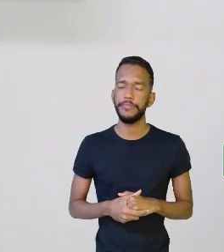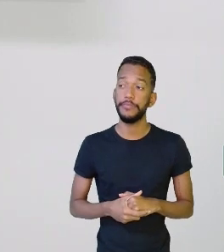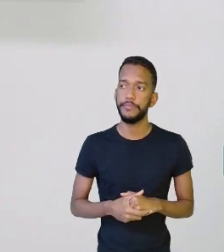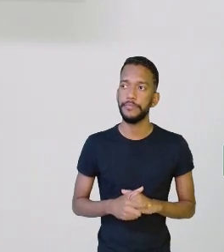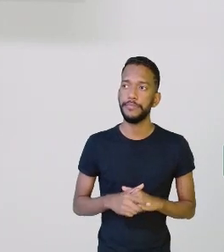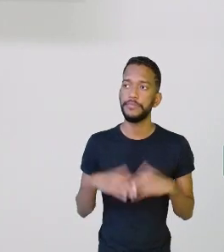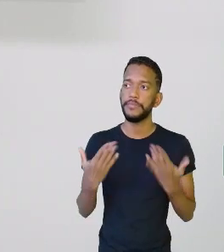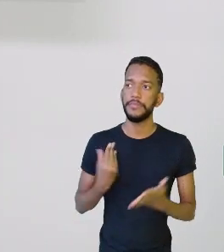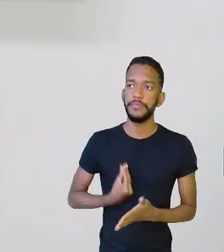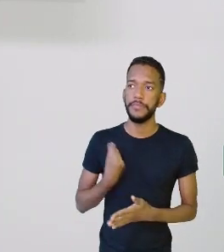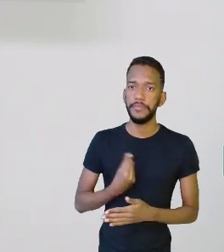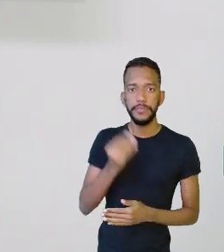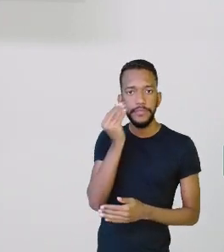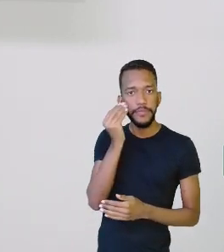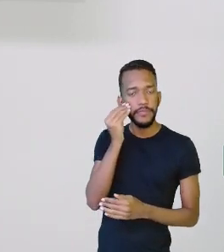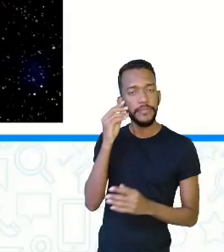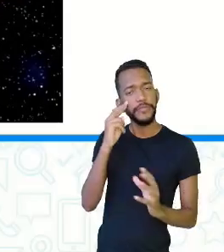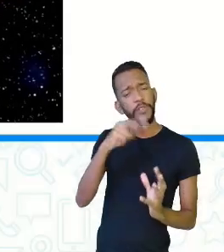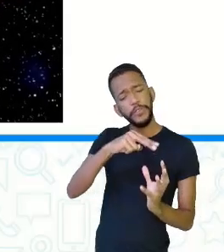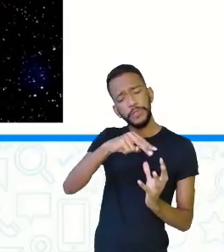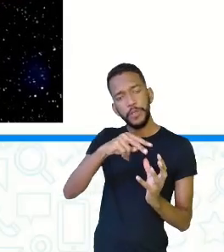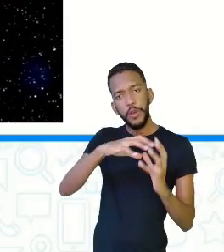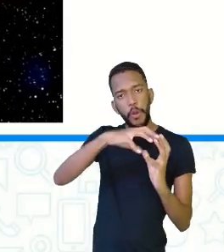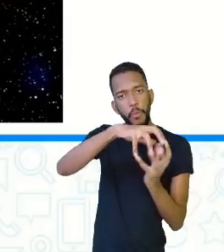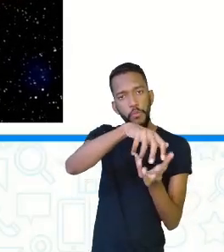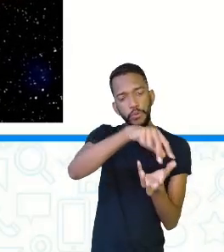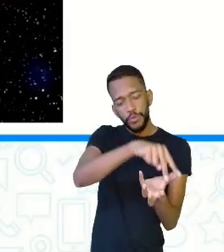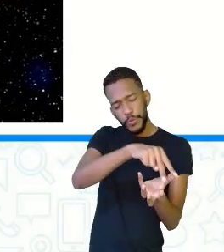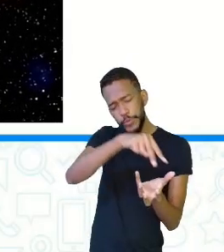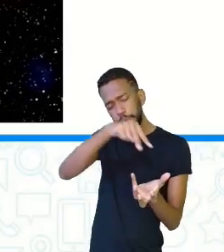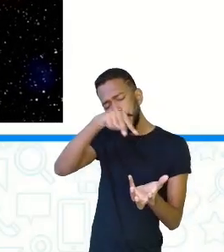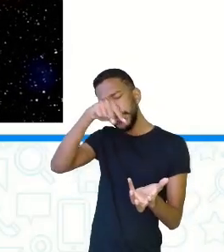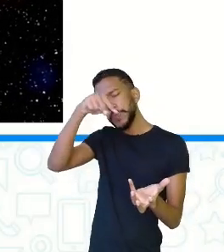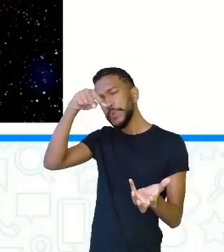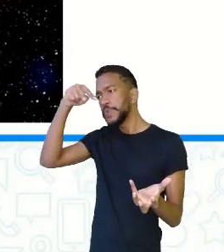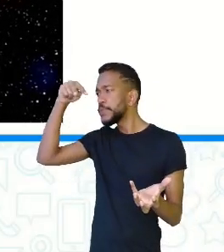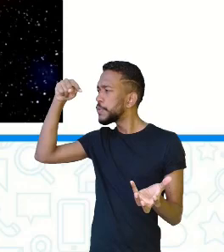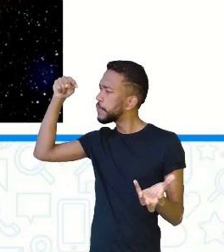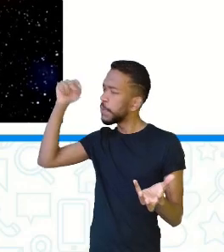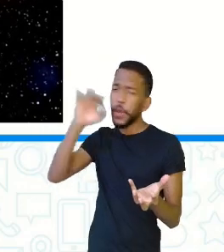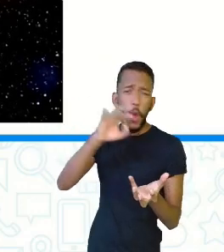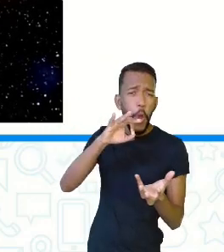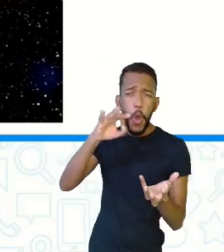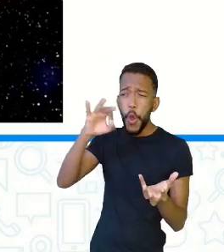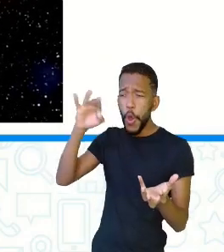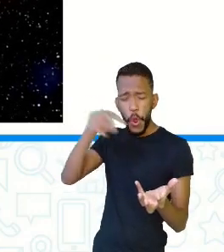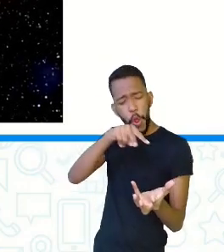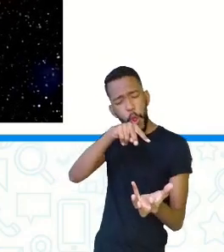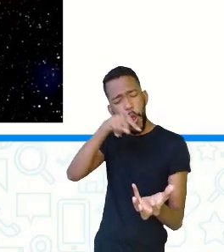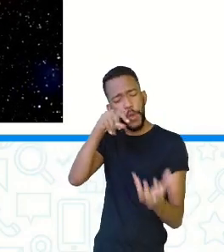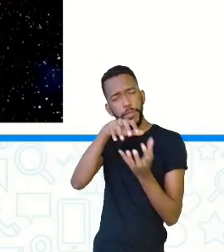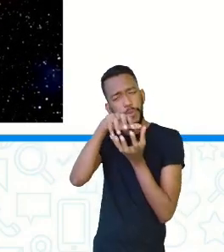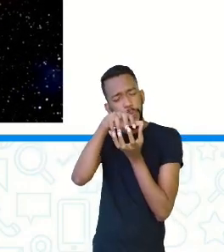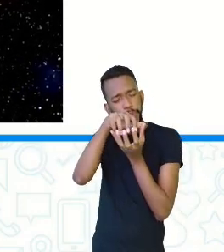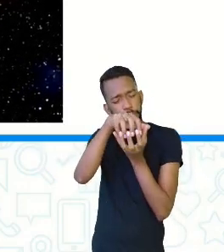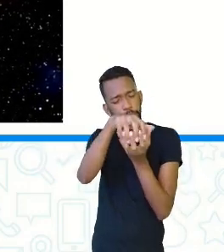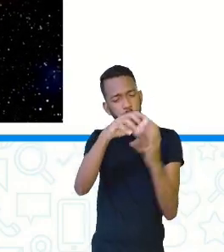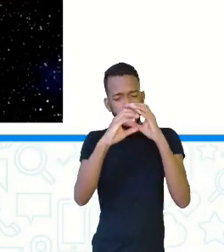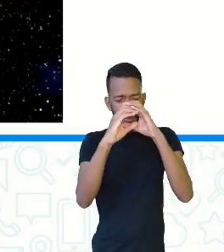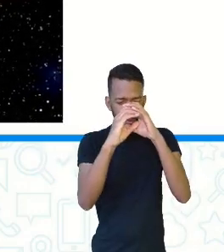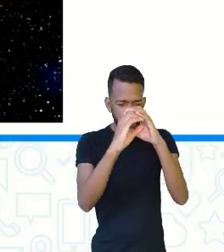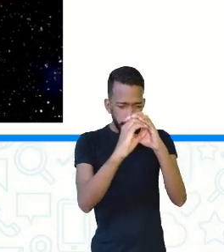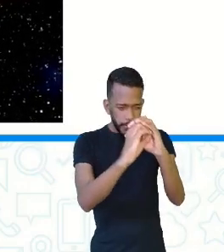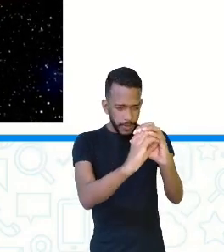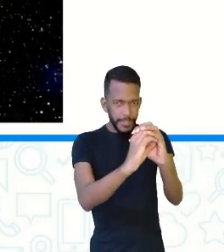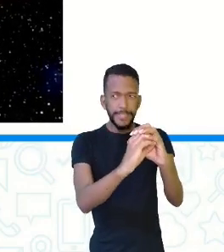Está ele aí, olha, observando de longe, lá no universo, lá no espaço, o planeta Terra e